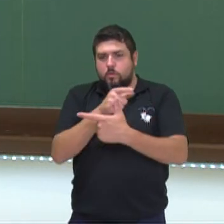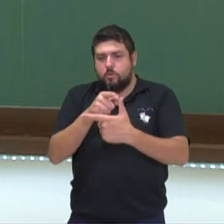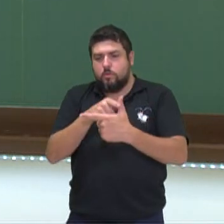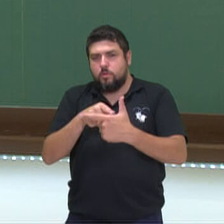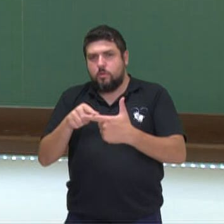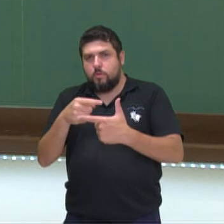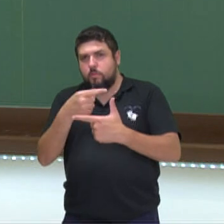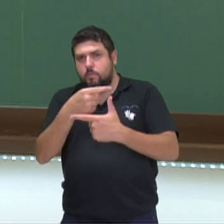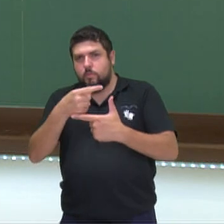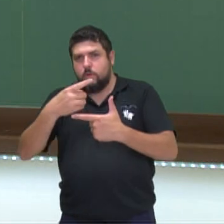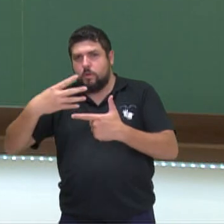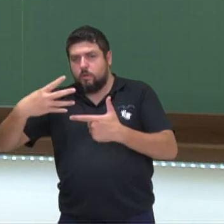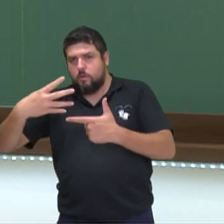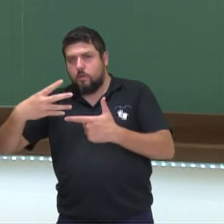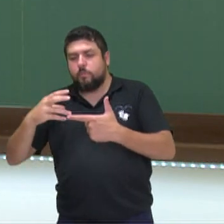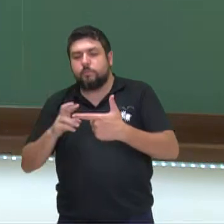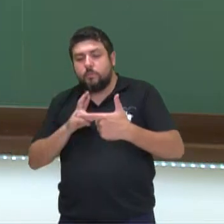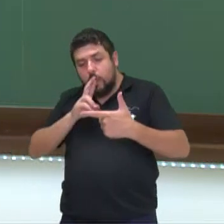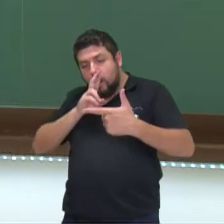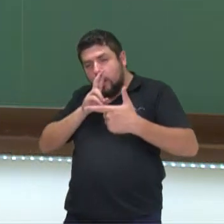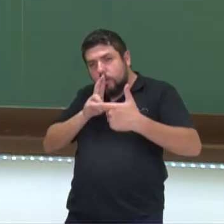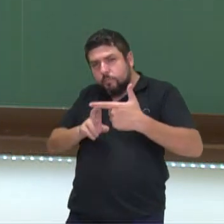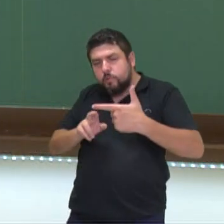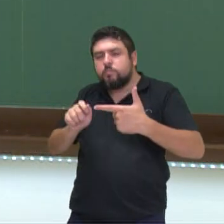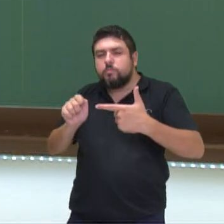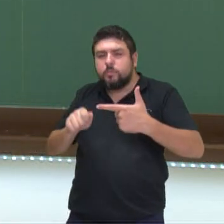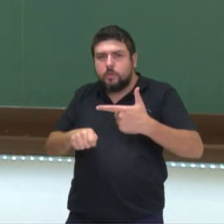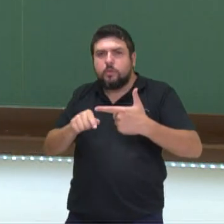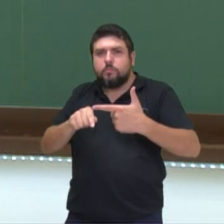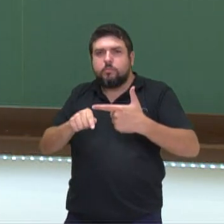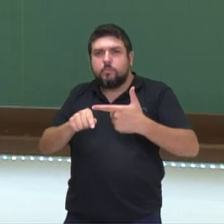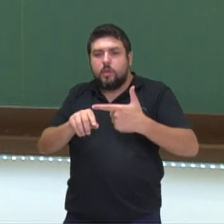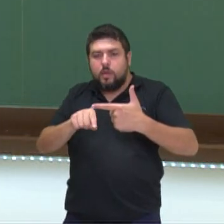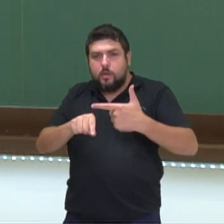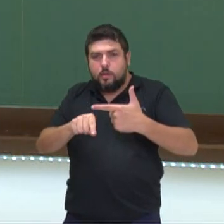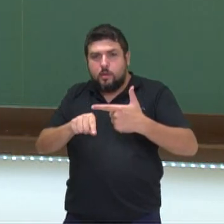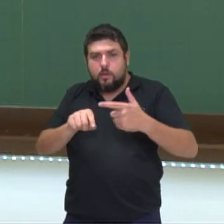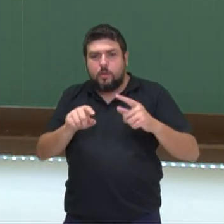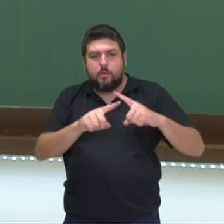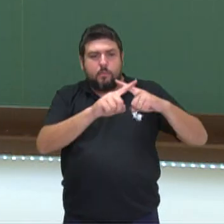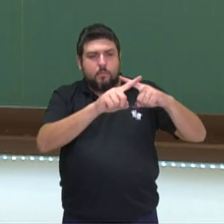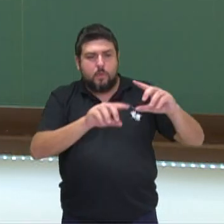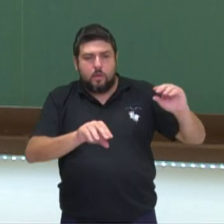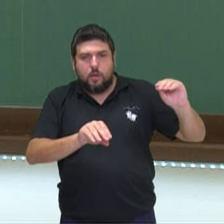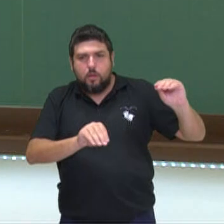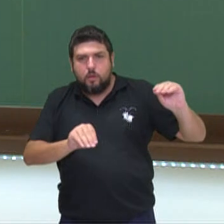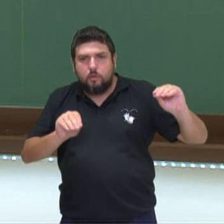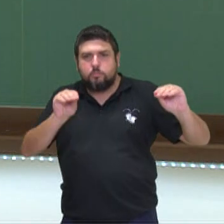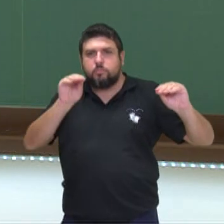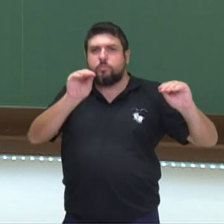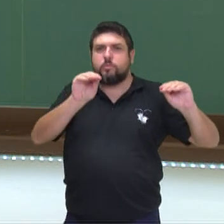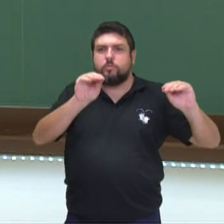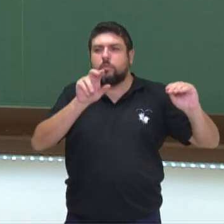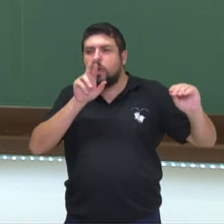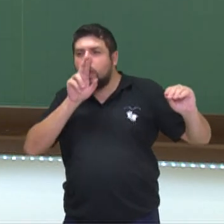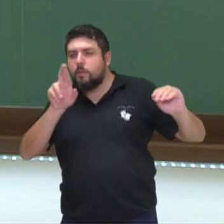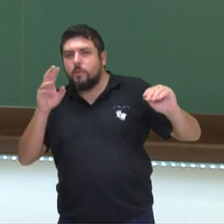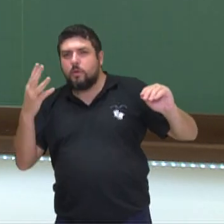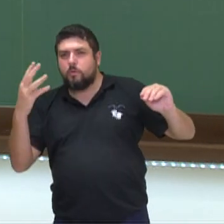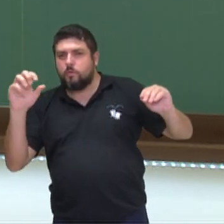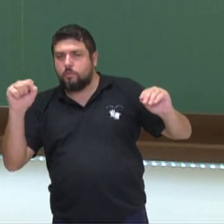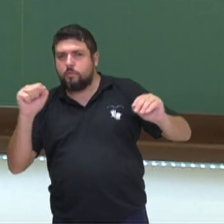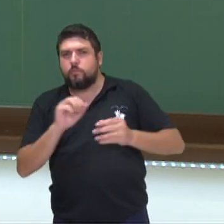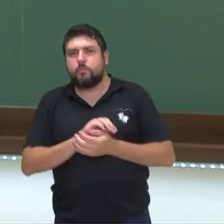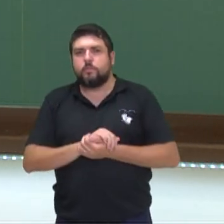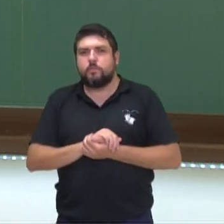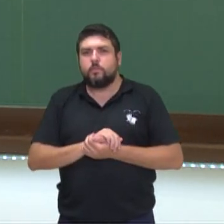consegue encontrar qual é o outro número que multiplicado por menos 4 vai resultar em 48. Nesse